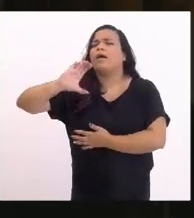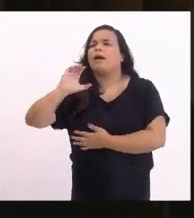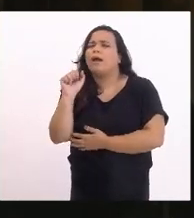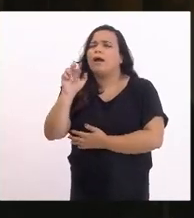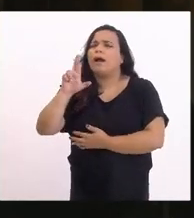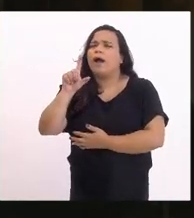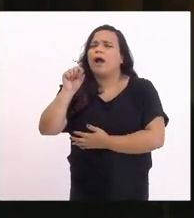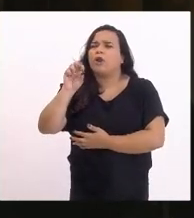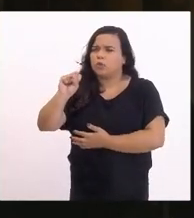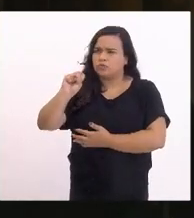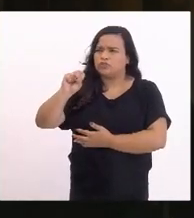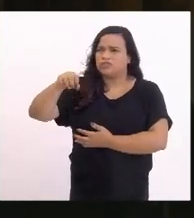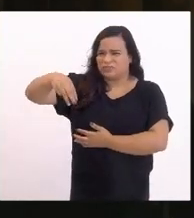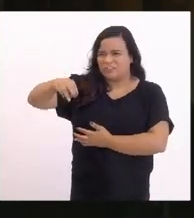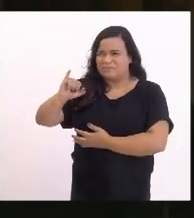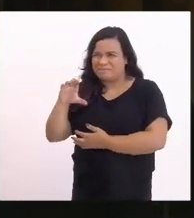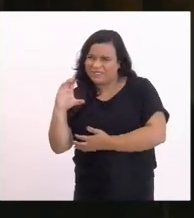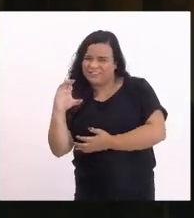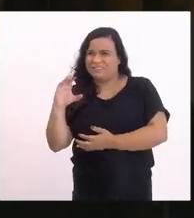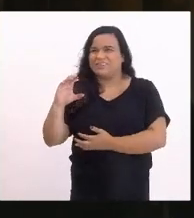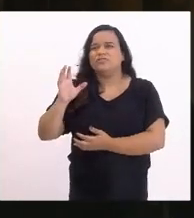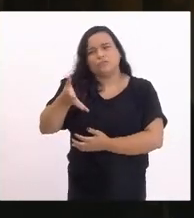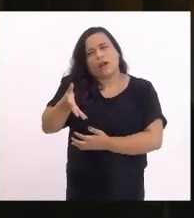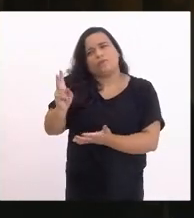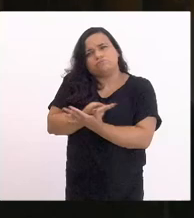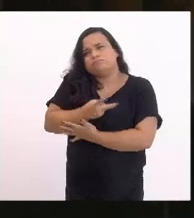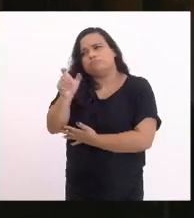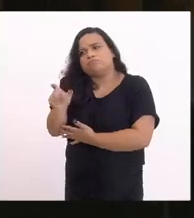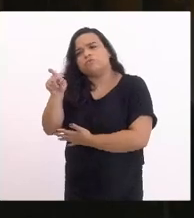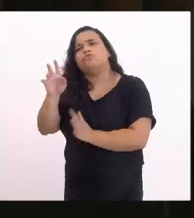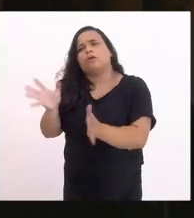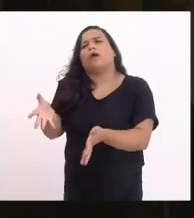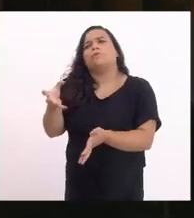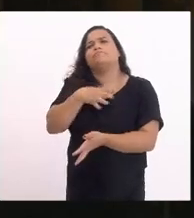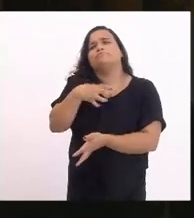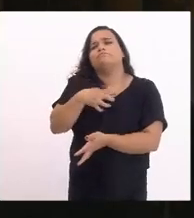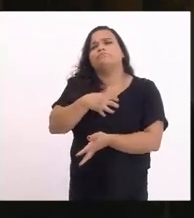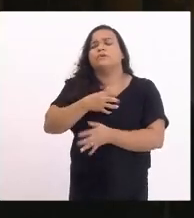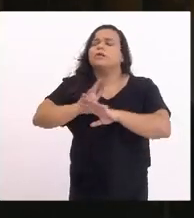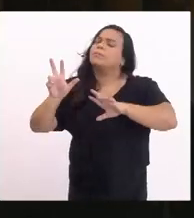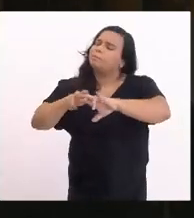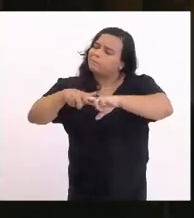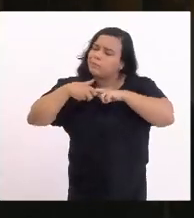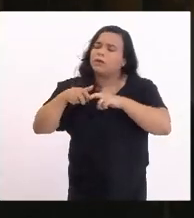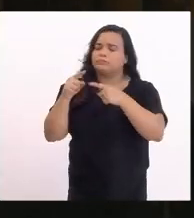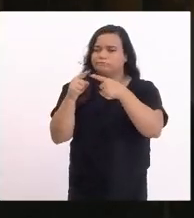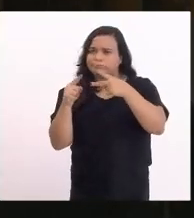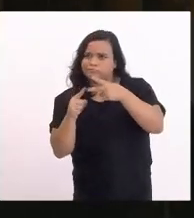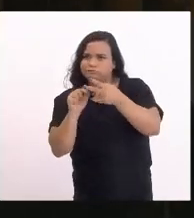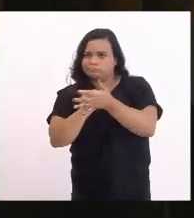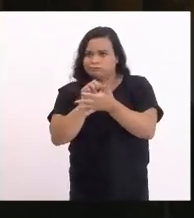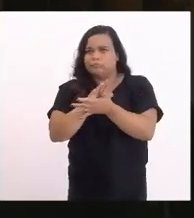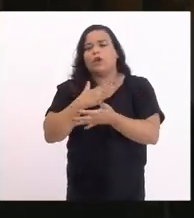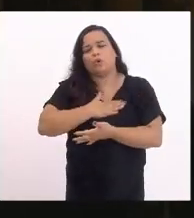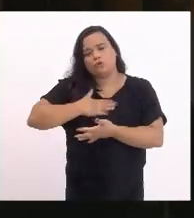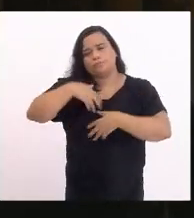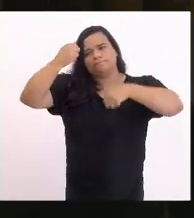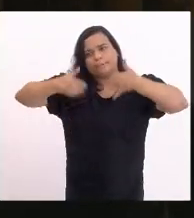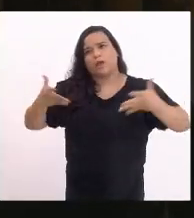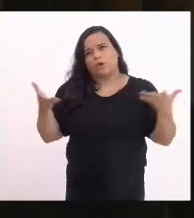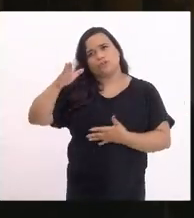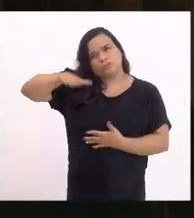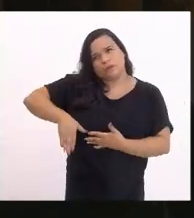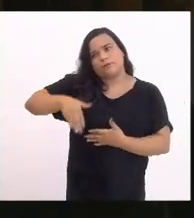quase certeza que sim. Portanto, senhora presidente, senhores deputados, eram esses dois registros que eu gostaria de fazer na tarde de